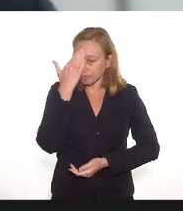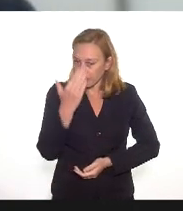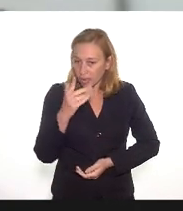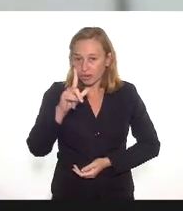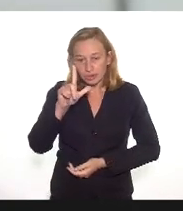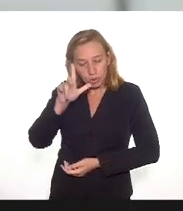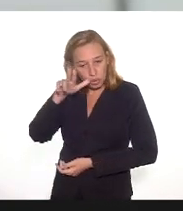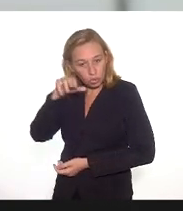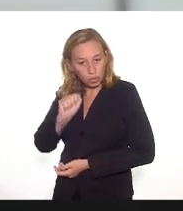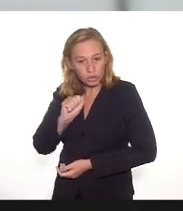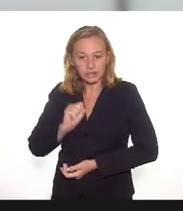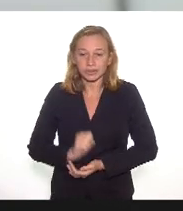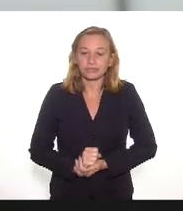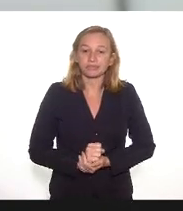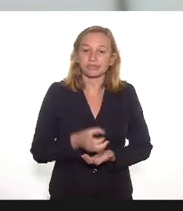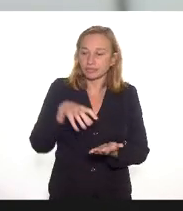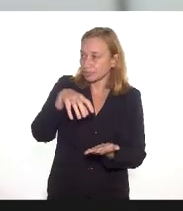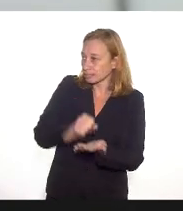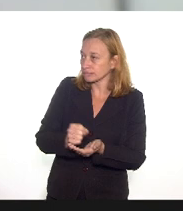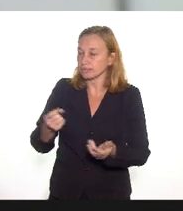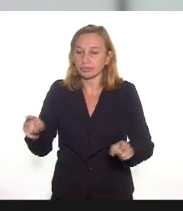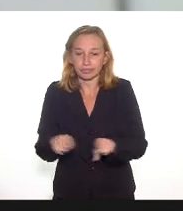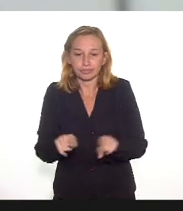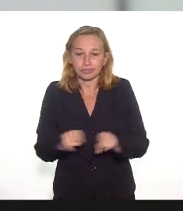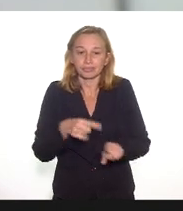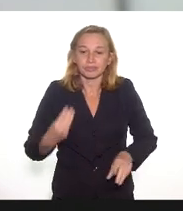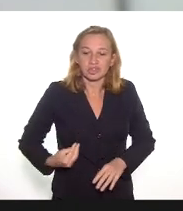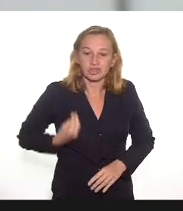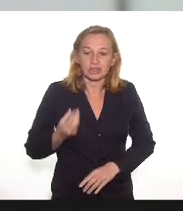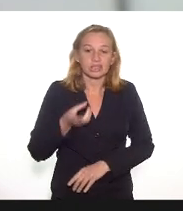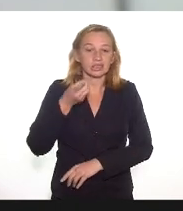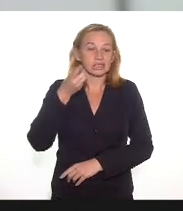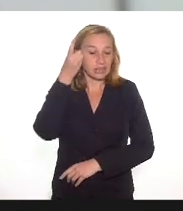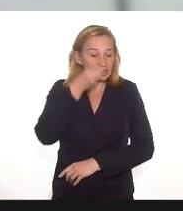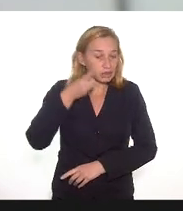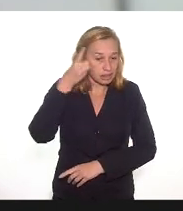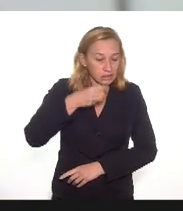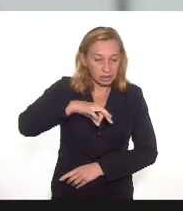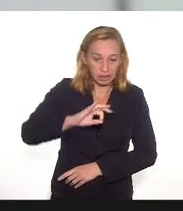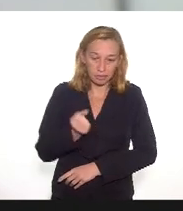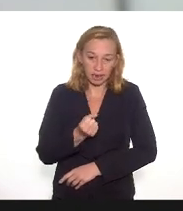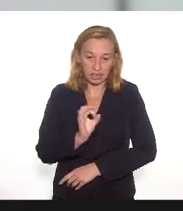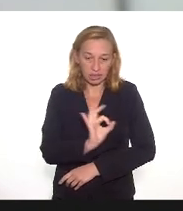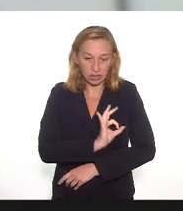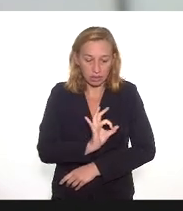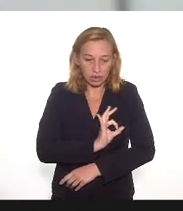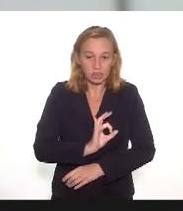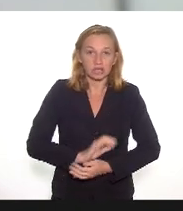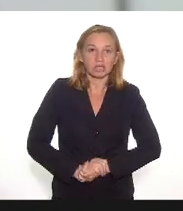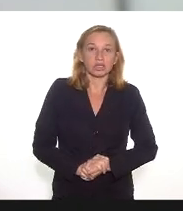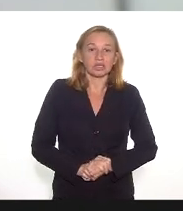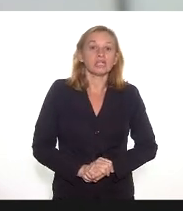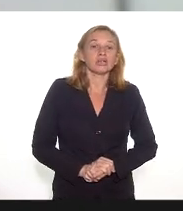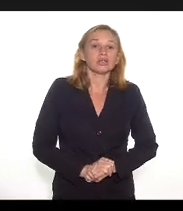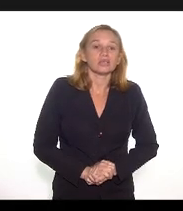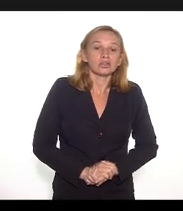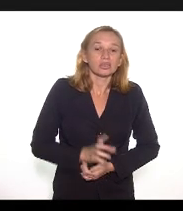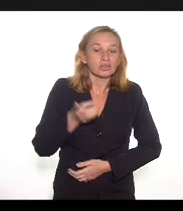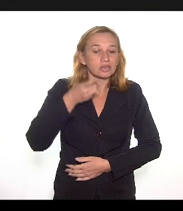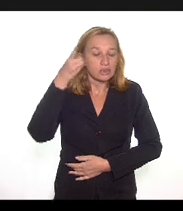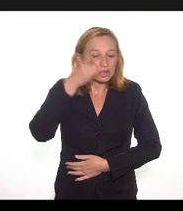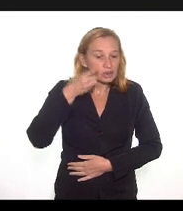Lucas. Queria registrar também a presença da deputada Marta Rocha e do